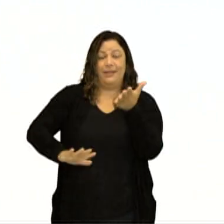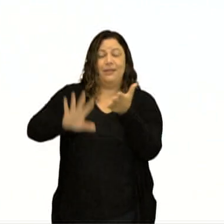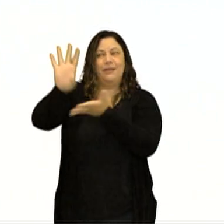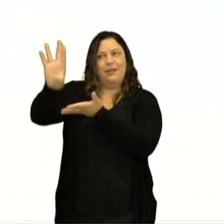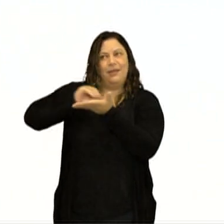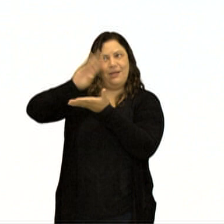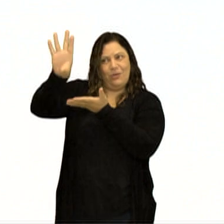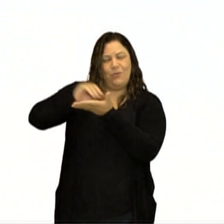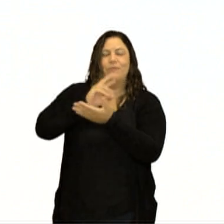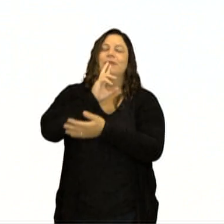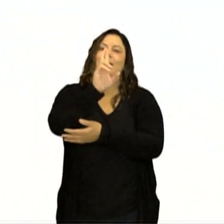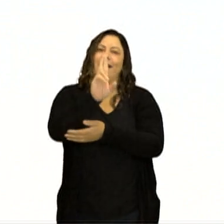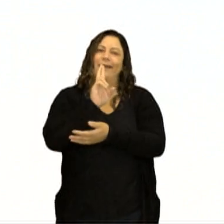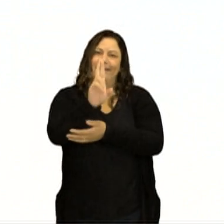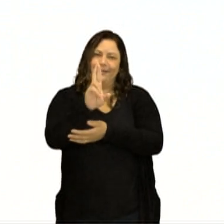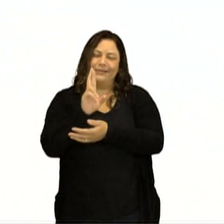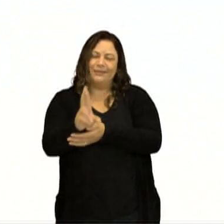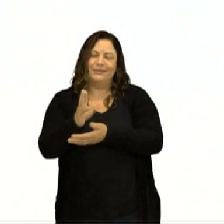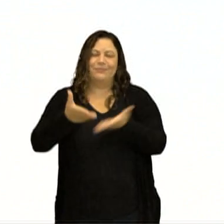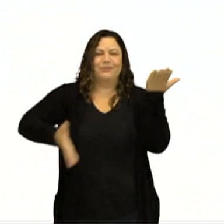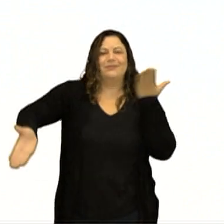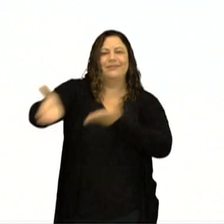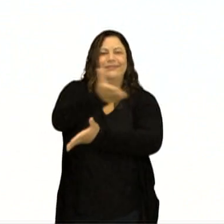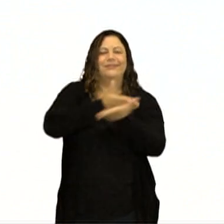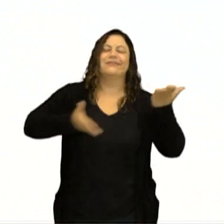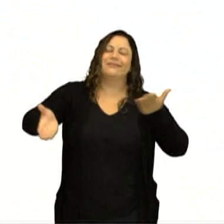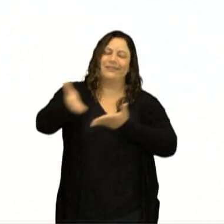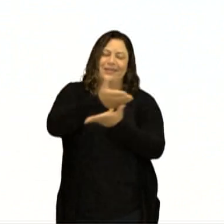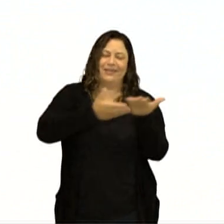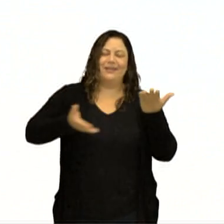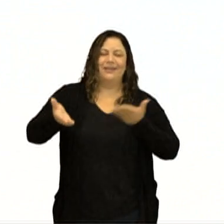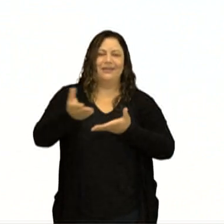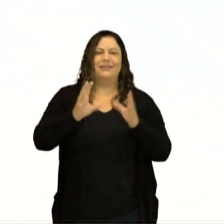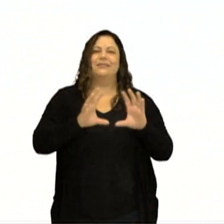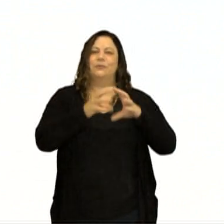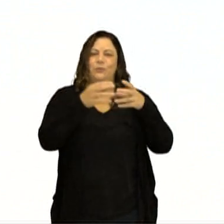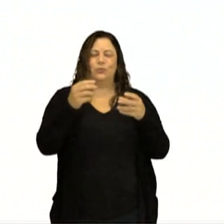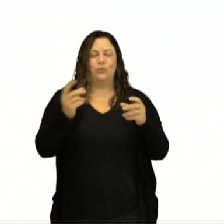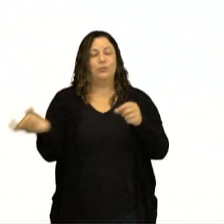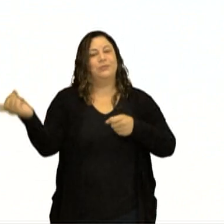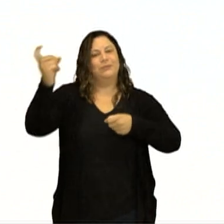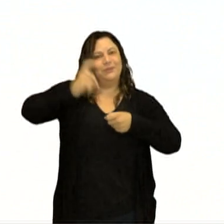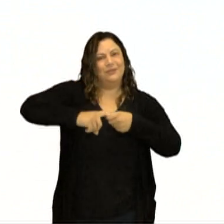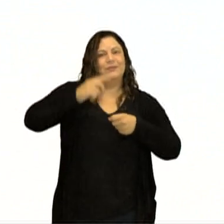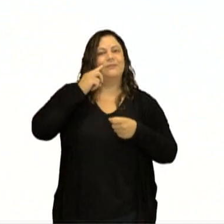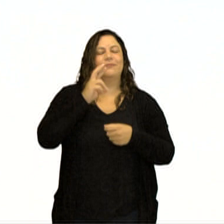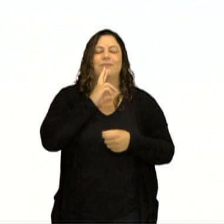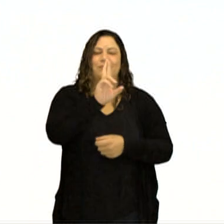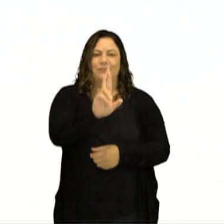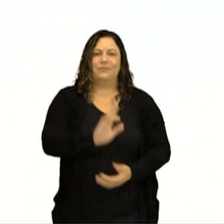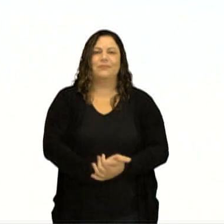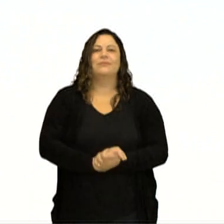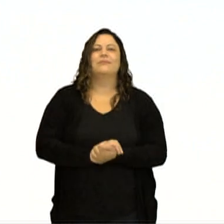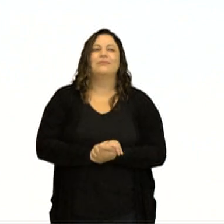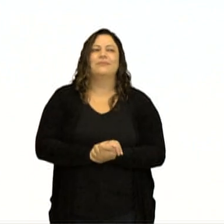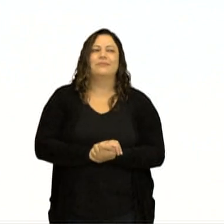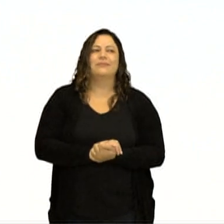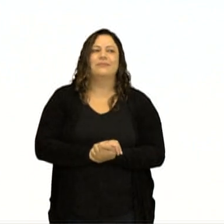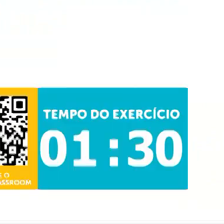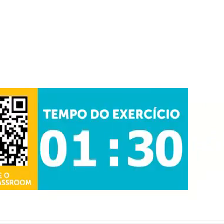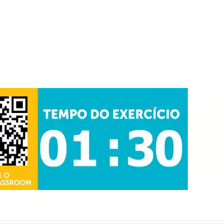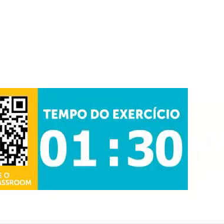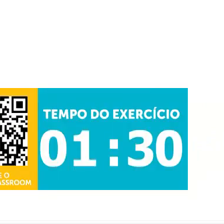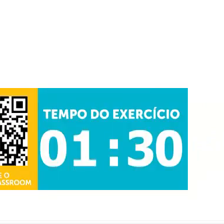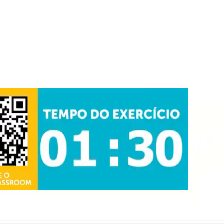copiam, respondam e socializem aí com a turma de vocês. A gente já volta para ver qual é a resposta correta.